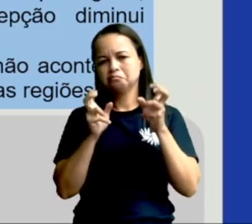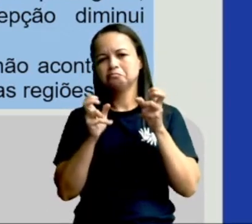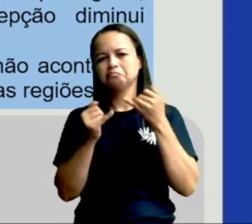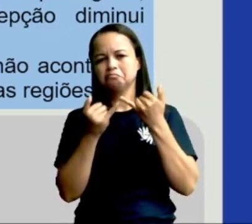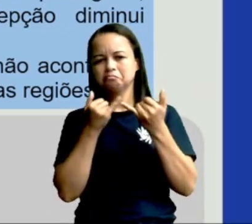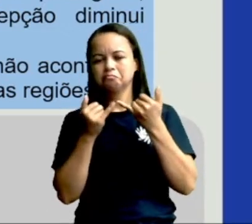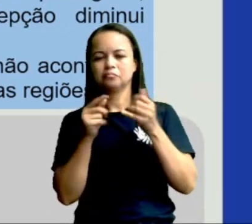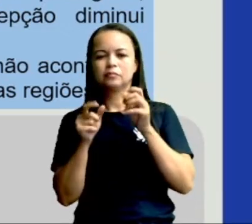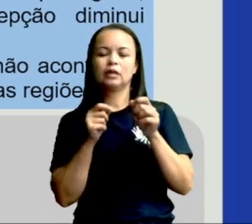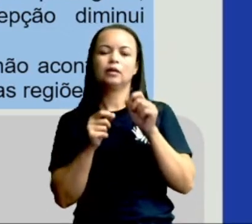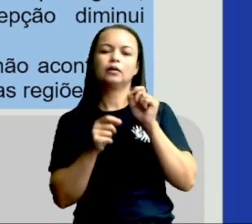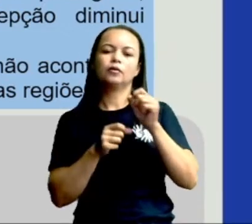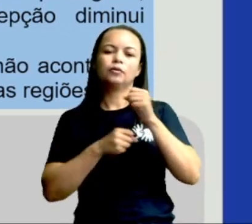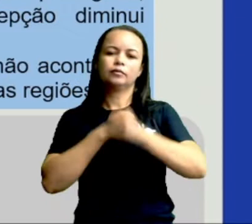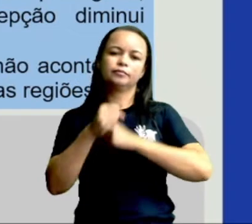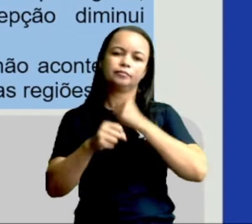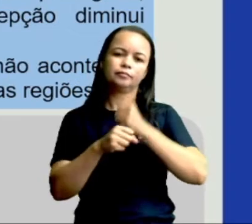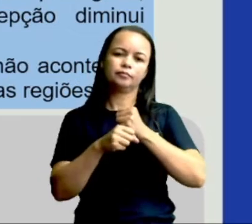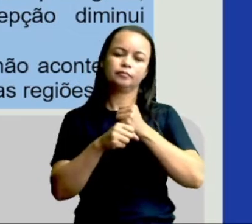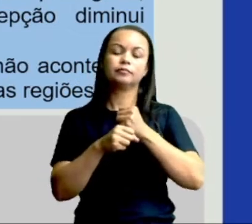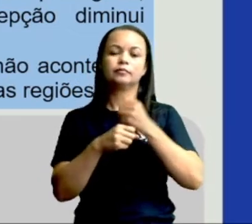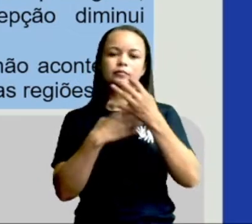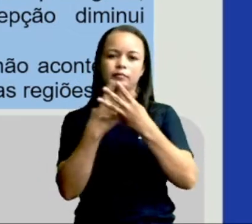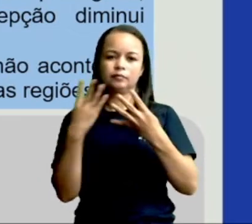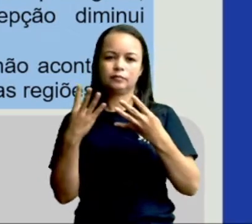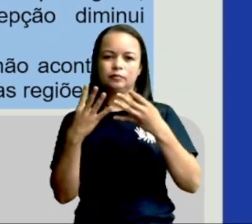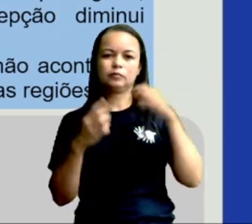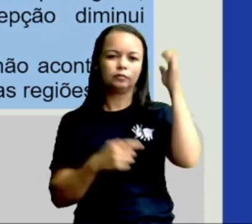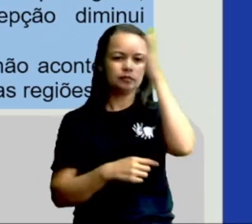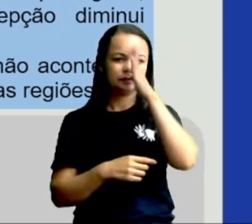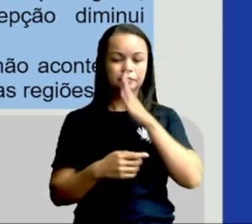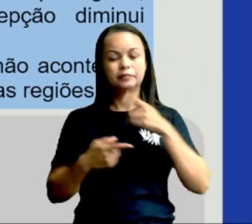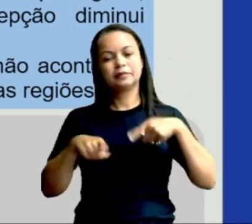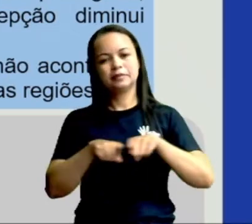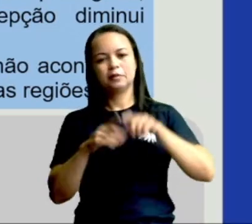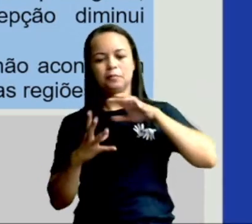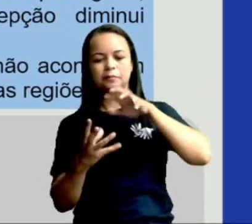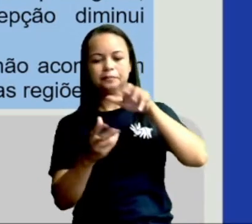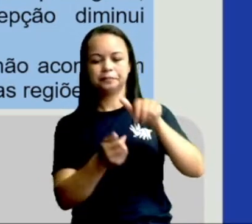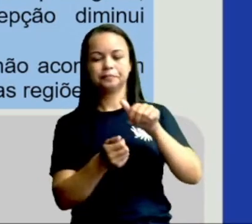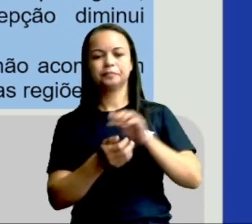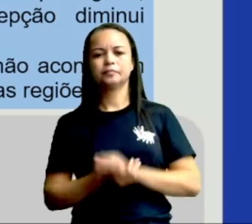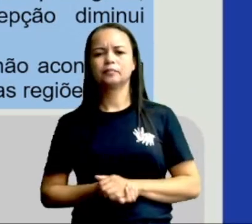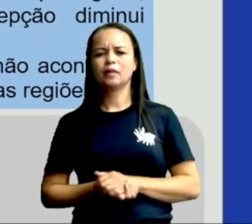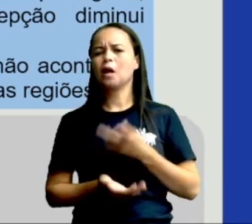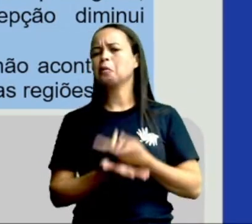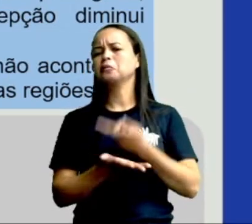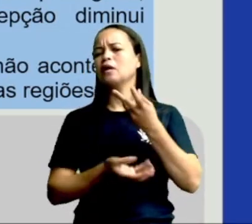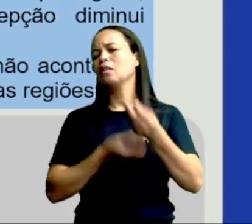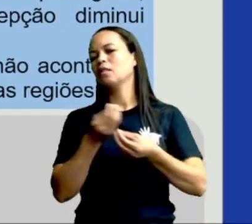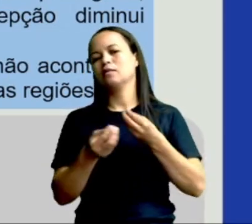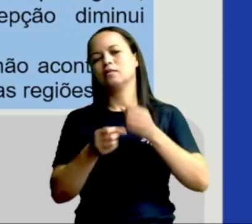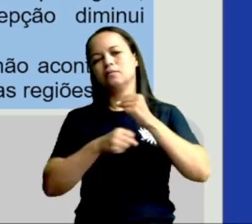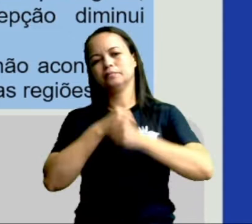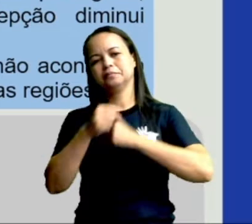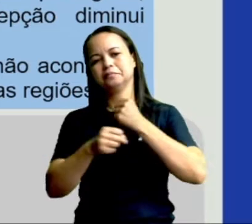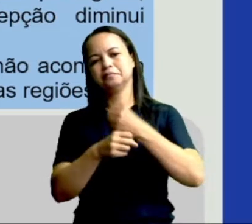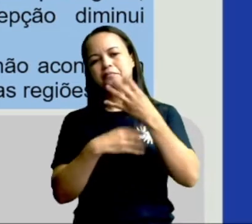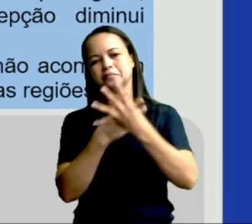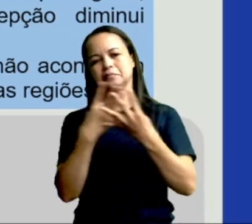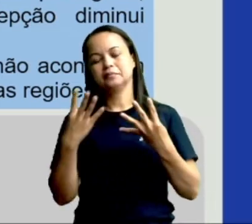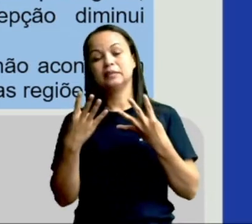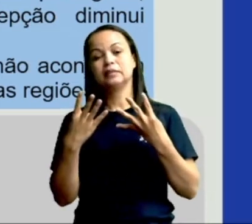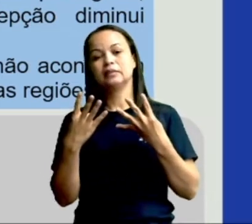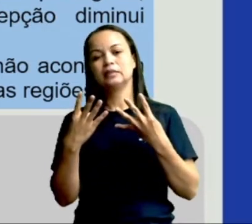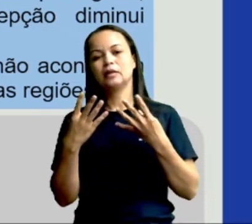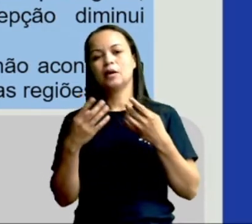eram as estações do ano no Brasil e no mundo. E como é que acontecem as estações do ano? Por conta do movimento